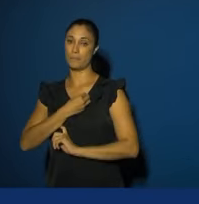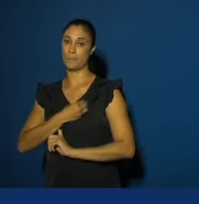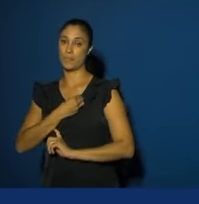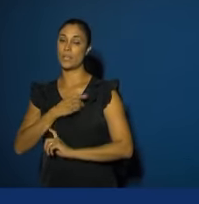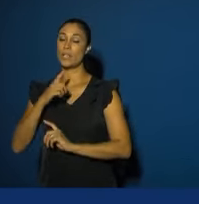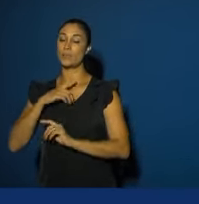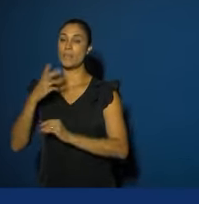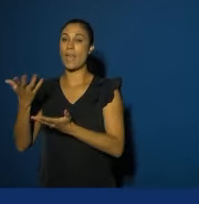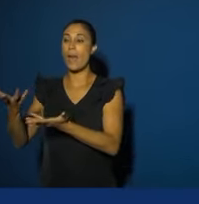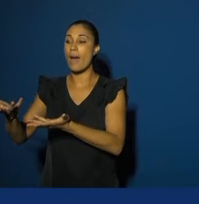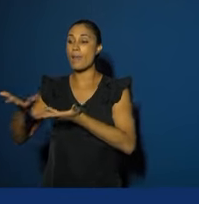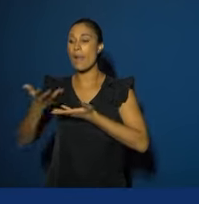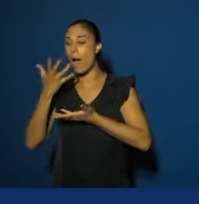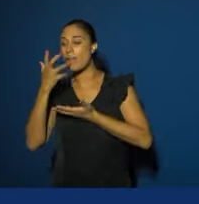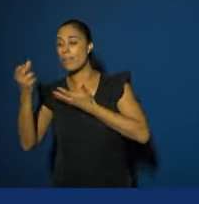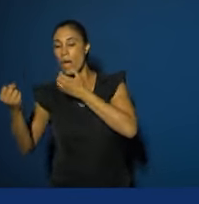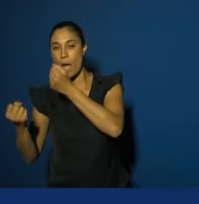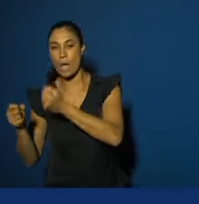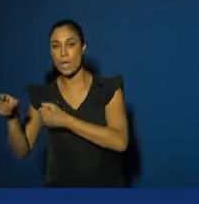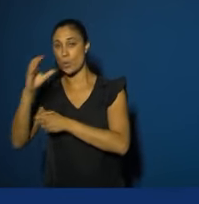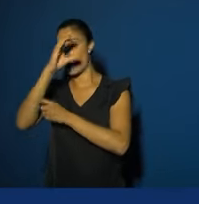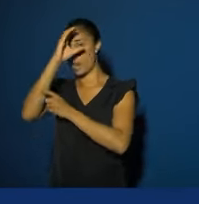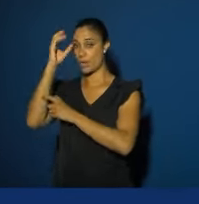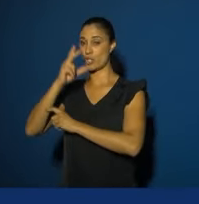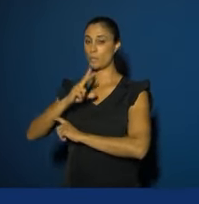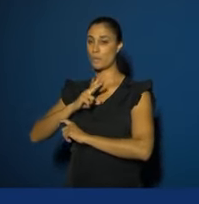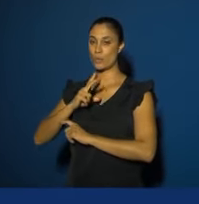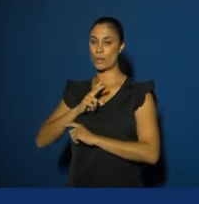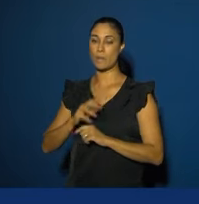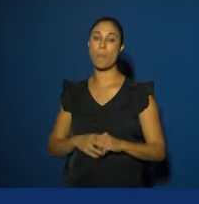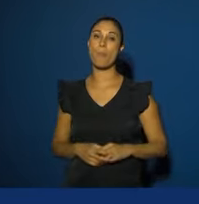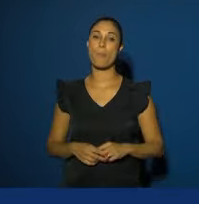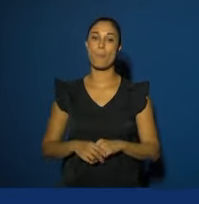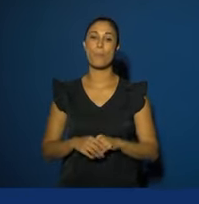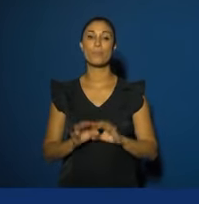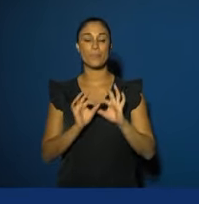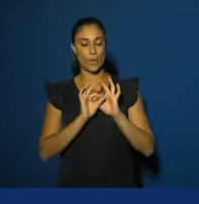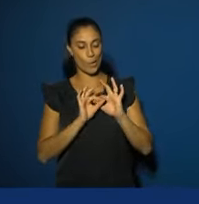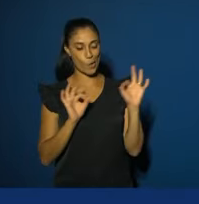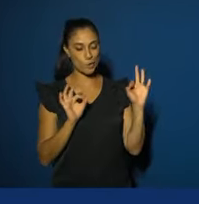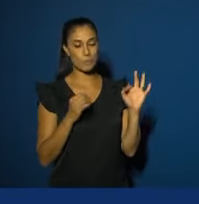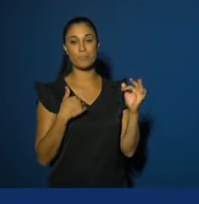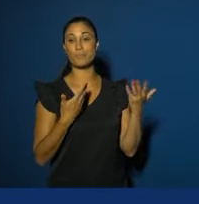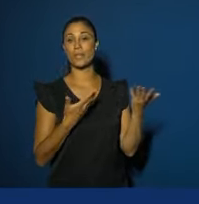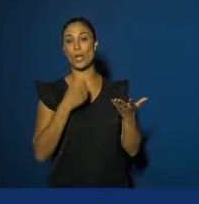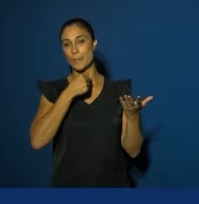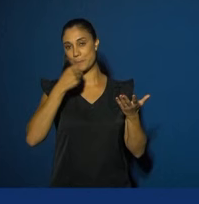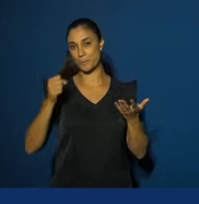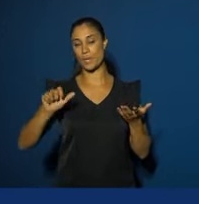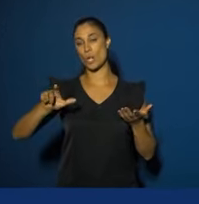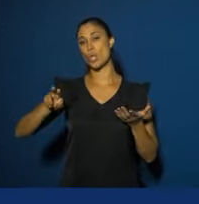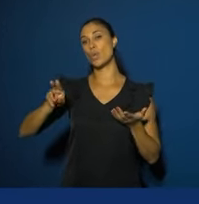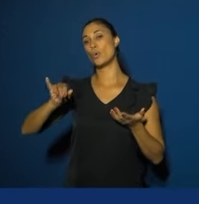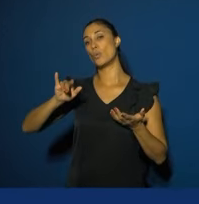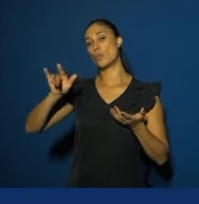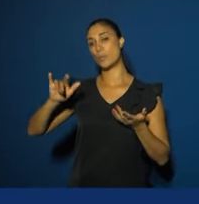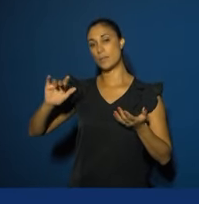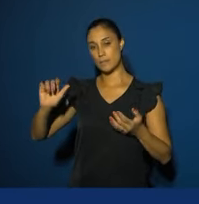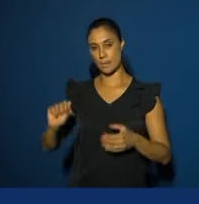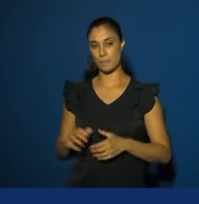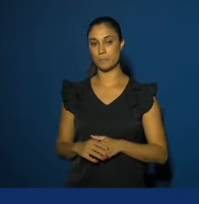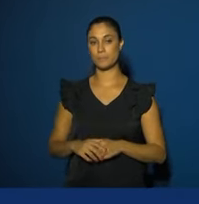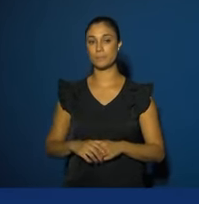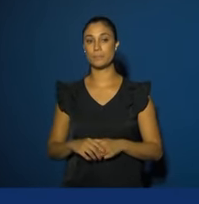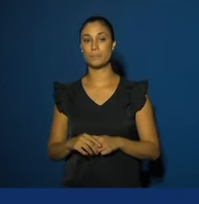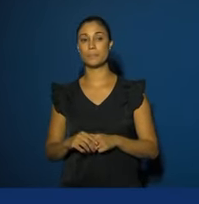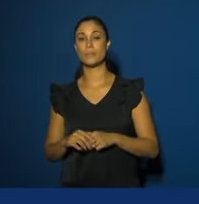essa lealdade de ganhar essa atração com o cliente individualmente é excelente Cris queria passar pra Luísa também PR para comentar sobre esse